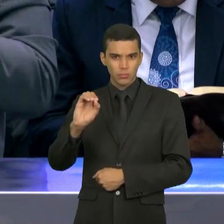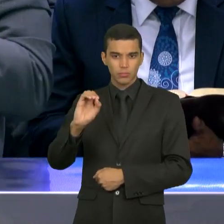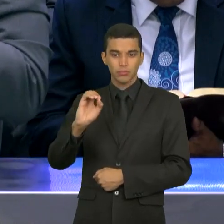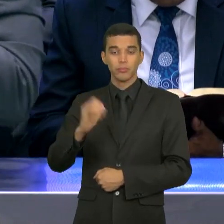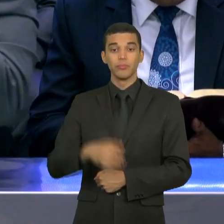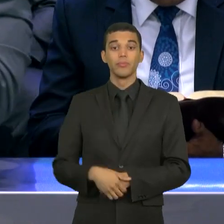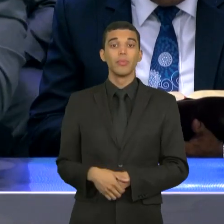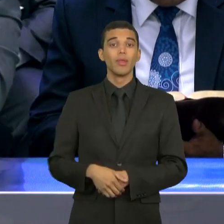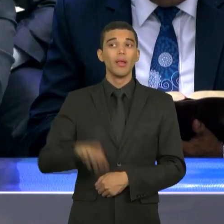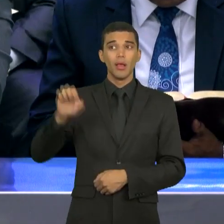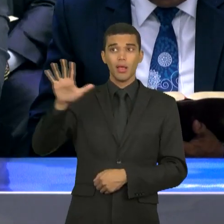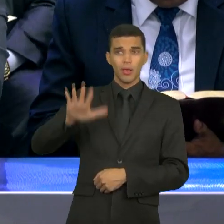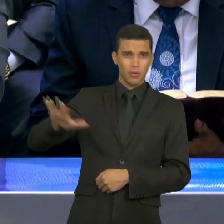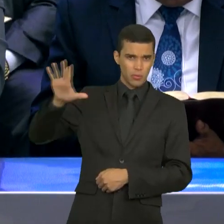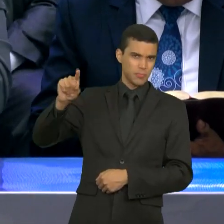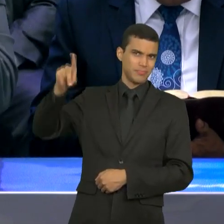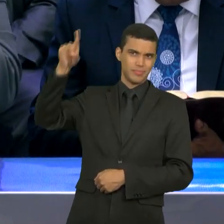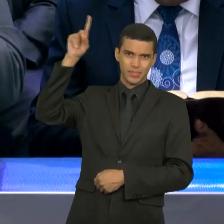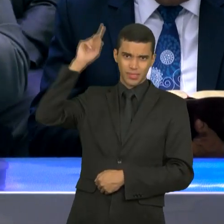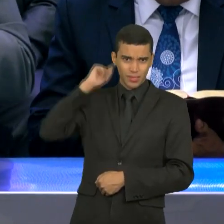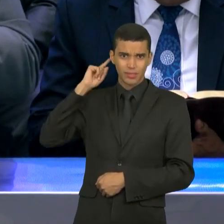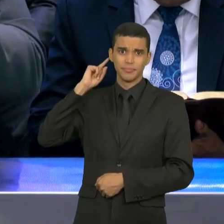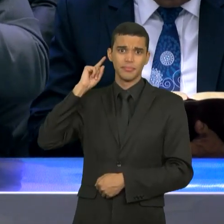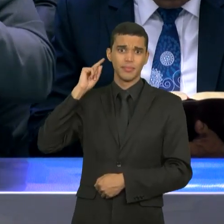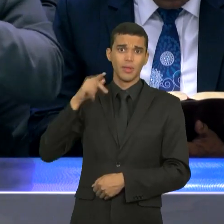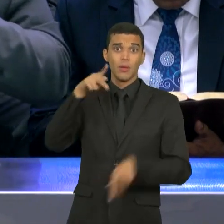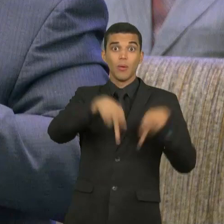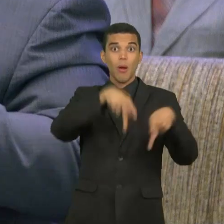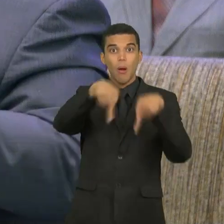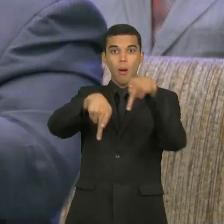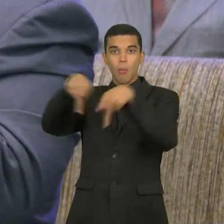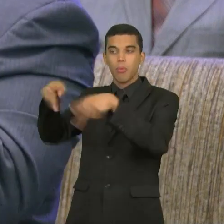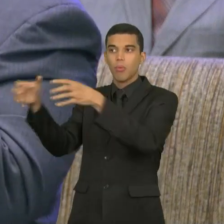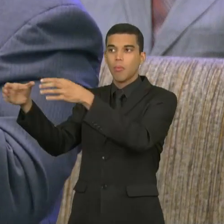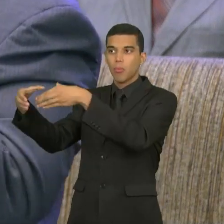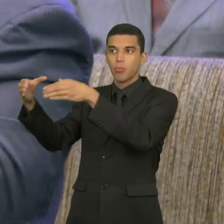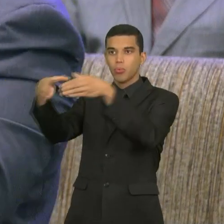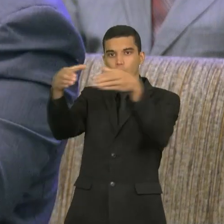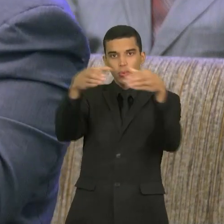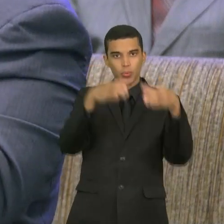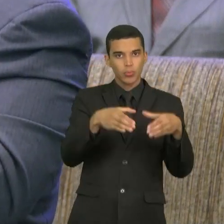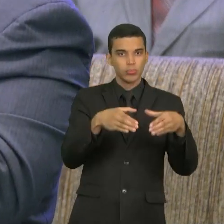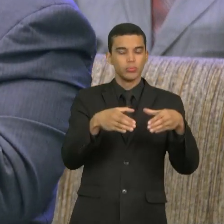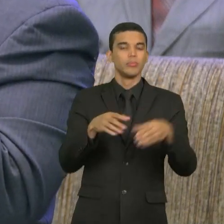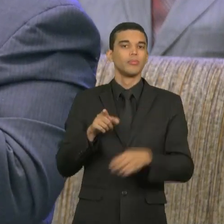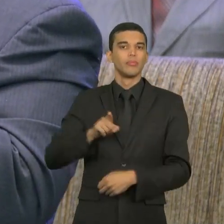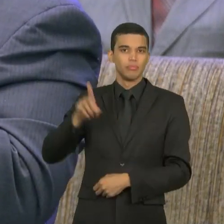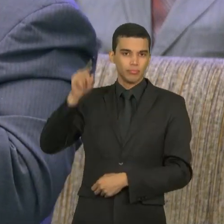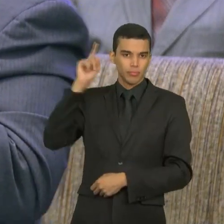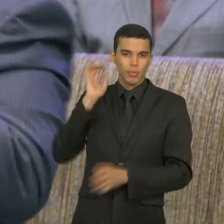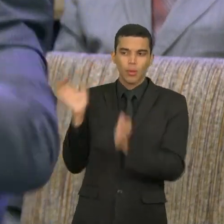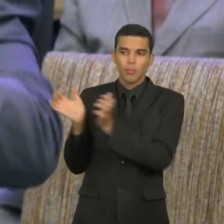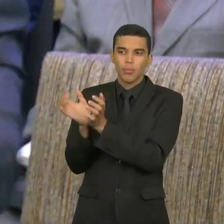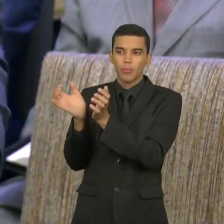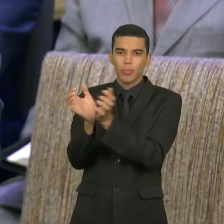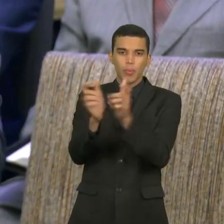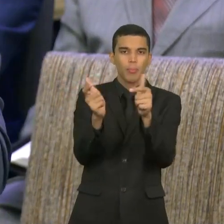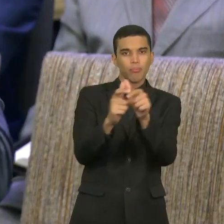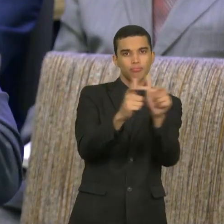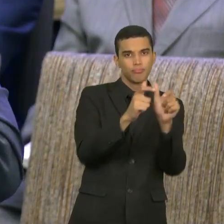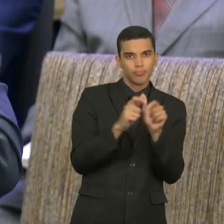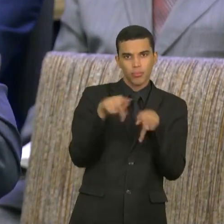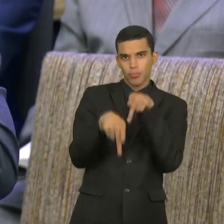a Europa naquele tempo eram regiões eram povos vários regiões vários povos pequenos que eram